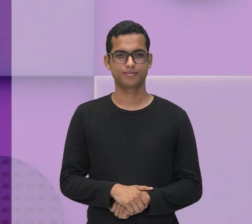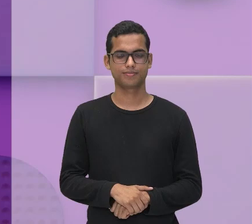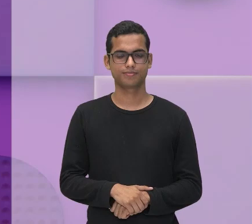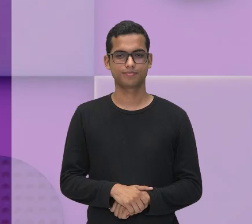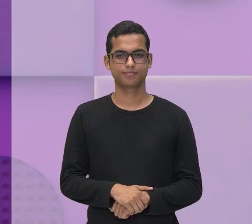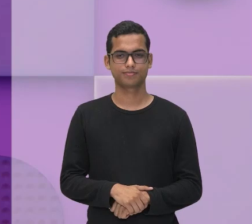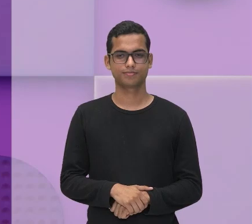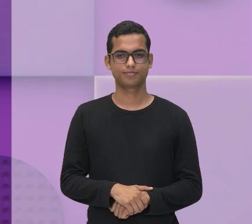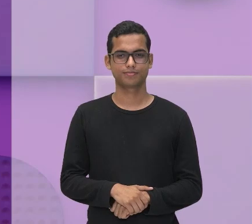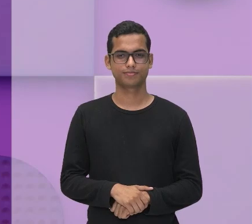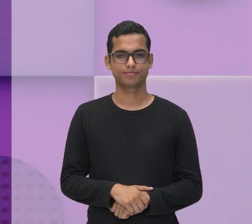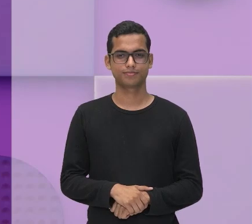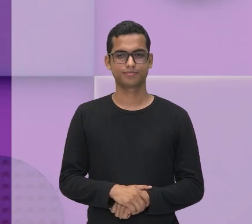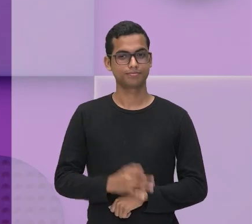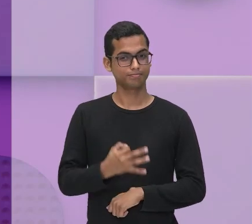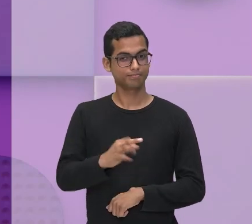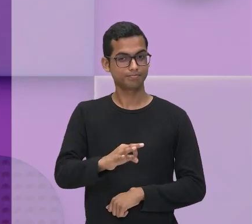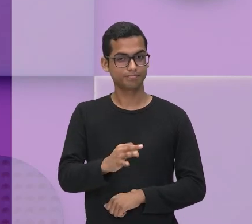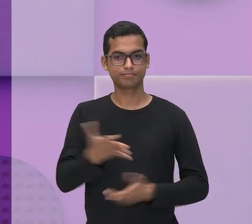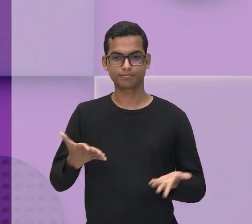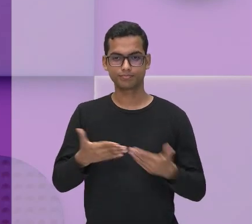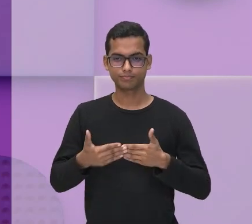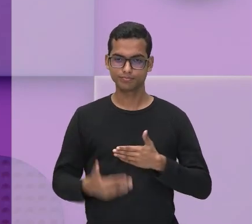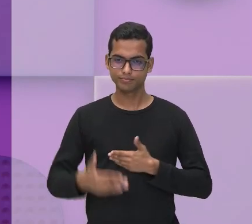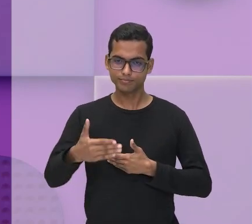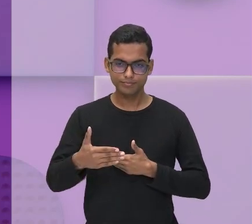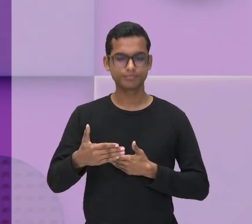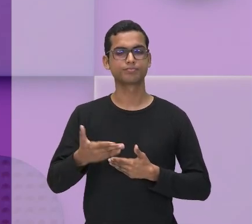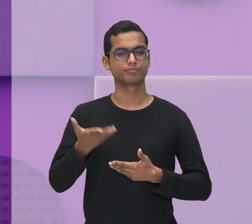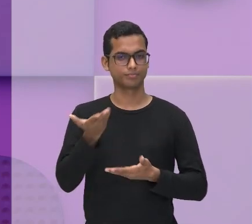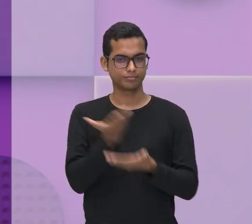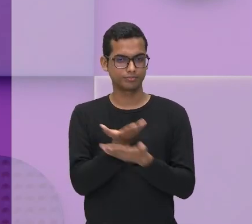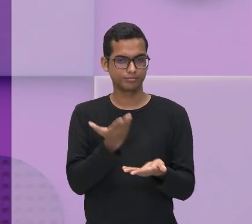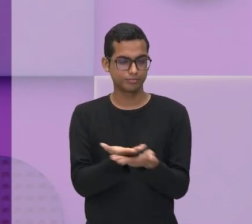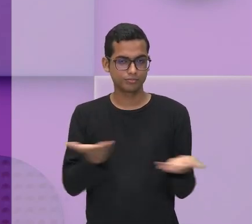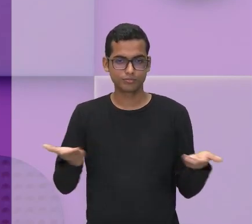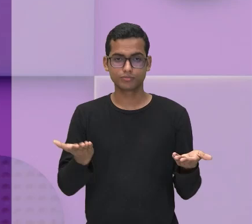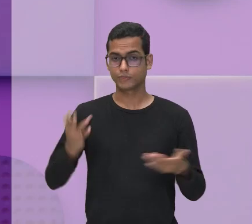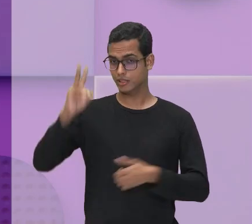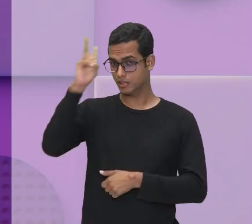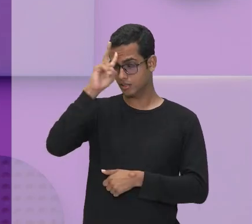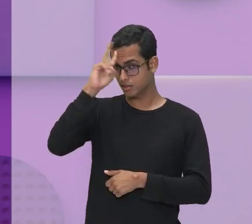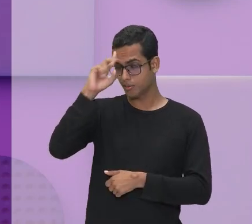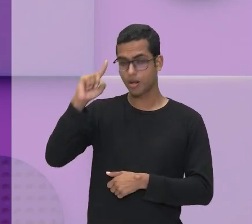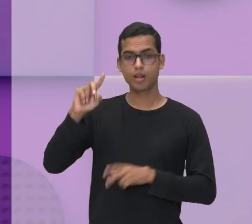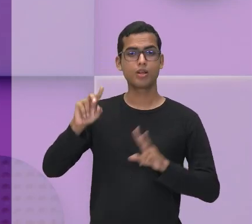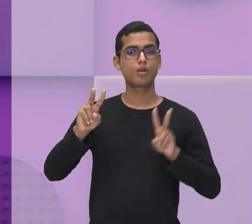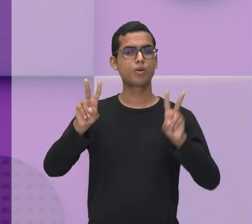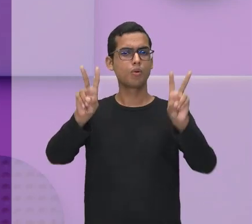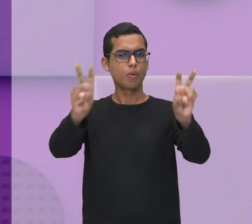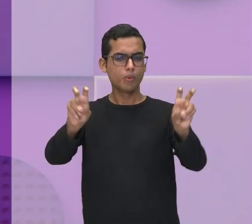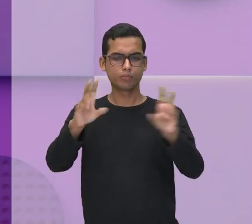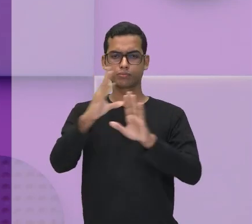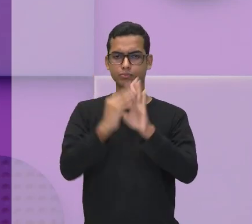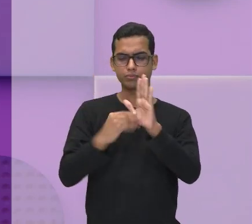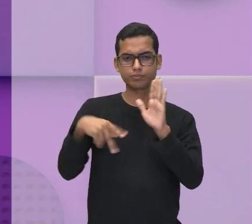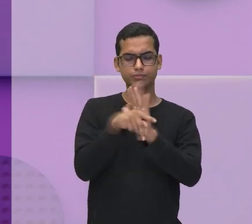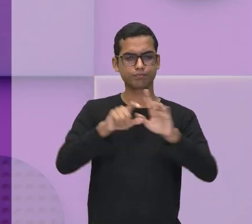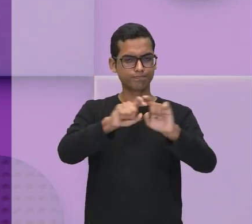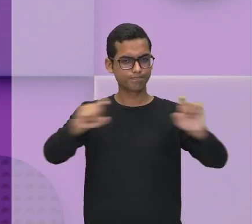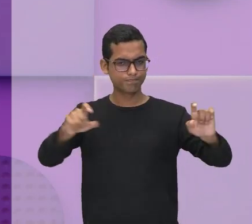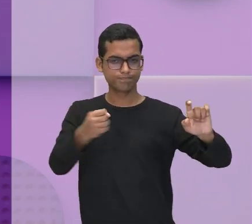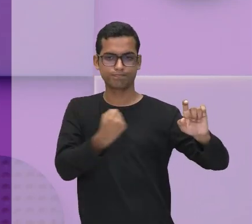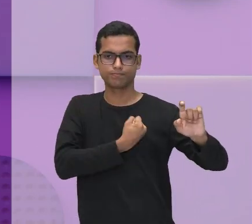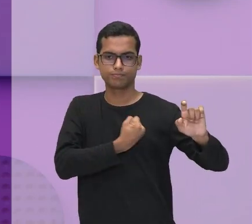Muito bem, alunos, vamos então dar início aqui à nossa aula. Lembrando, vamos abordar o conteúdo de expressões